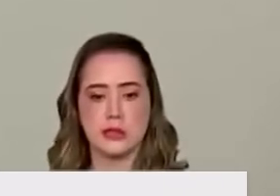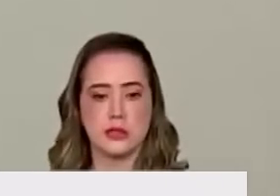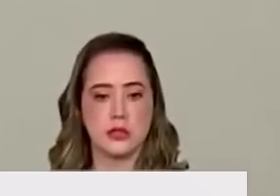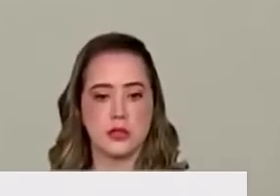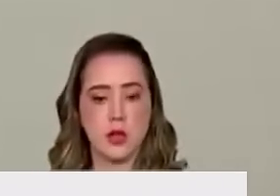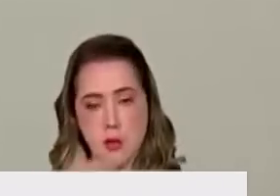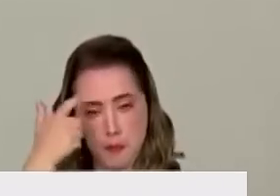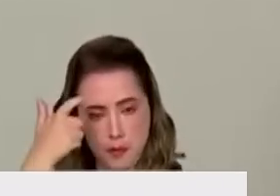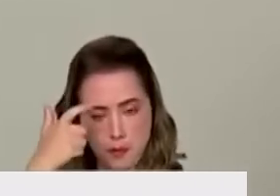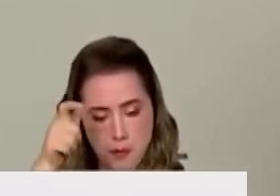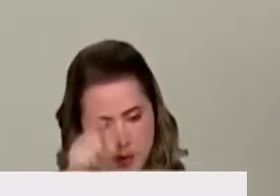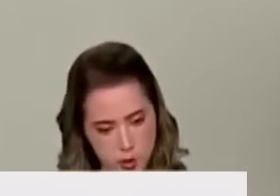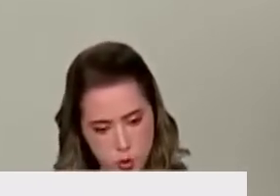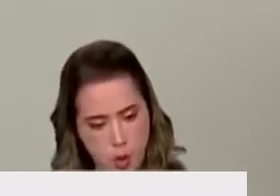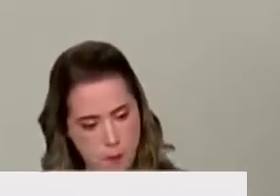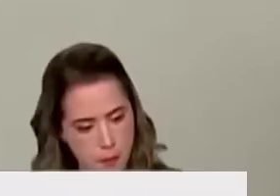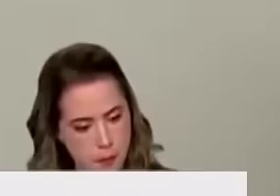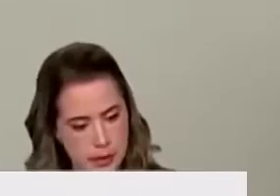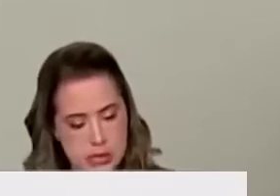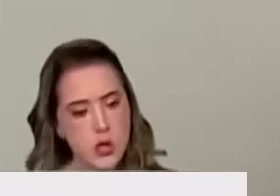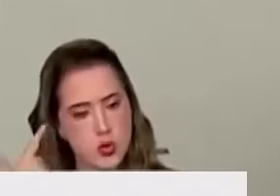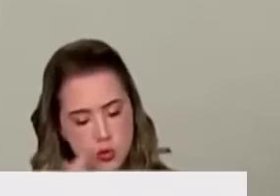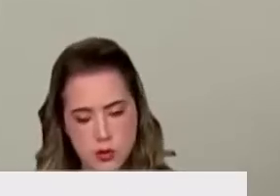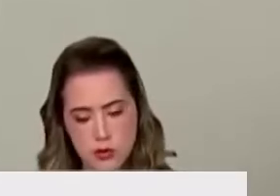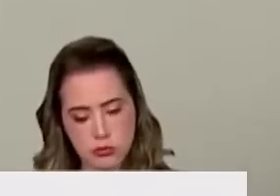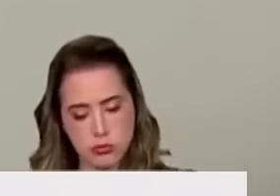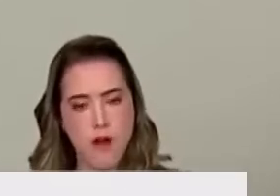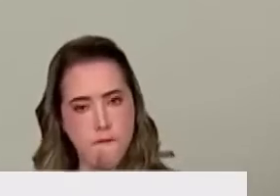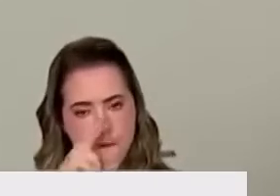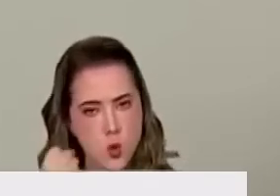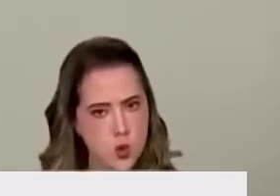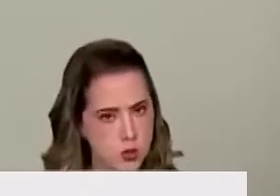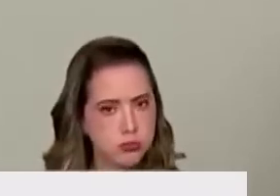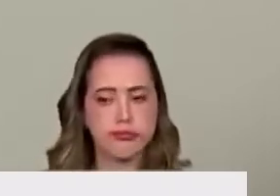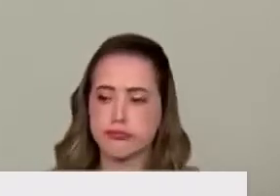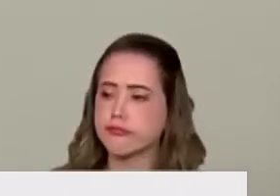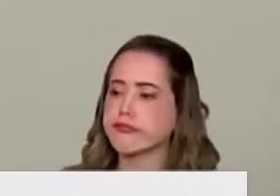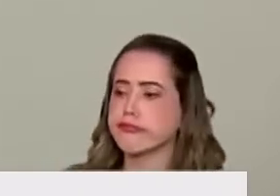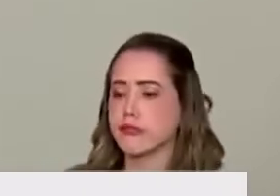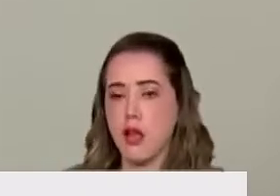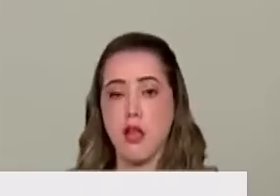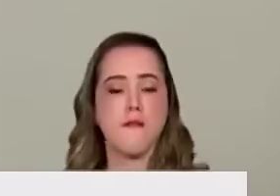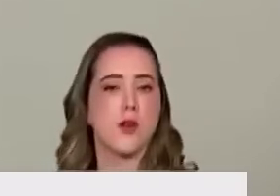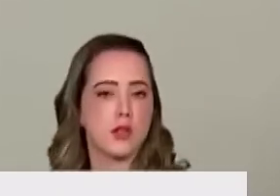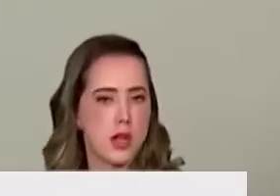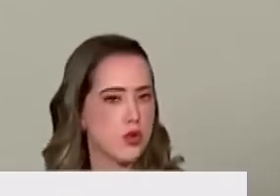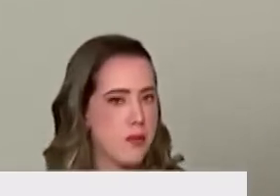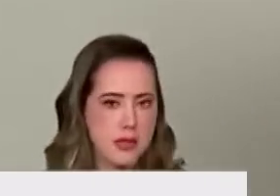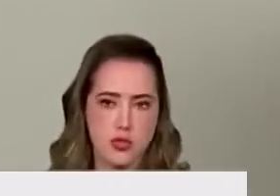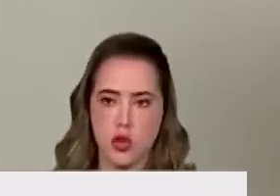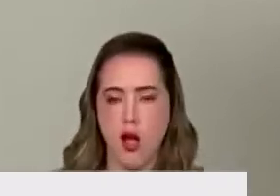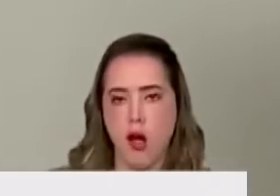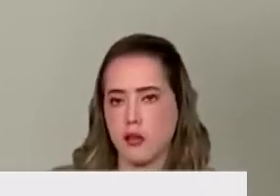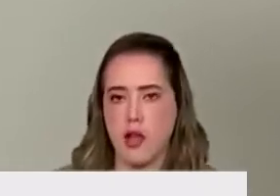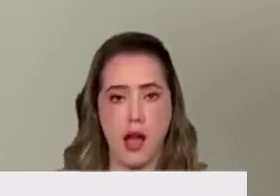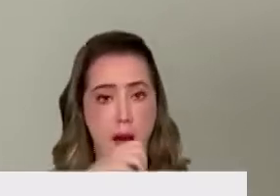desde que o paciente consiga, esteja consciente e recupere sua força muscular, é desejável que se tire o paciente da cama o mais